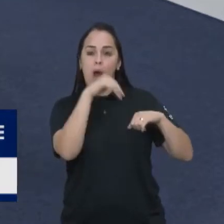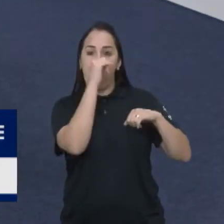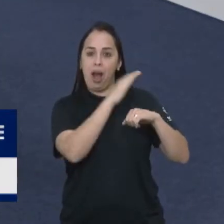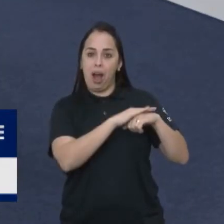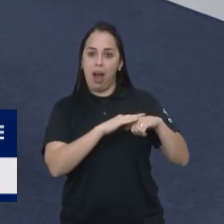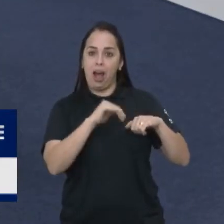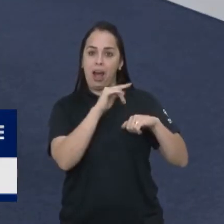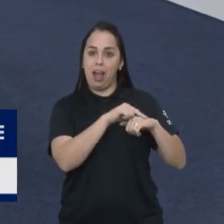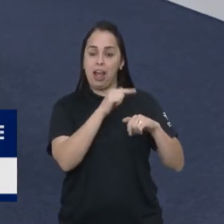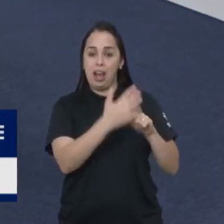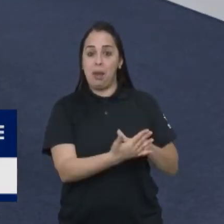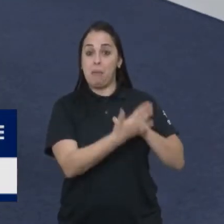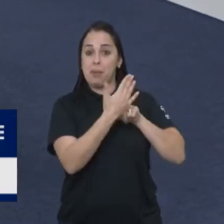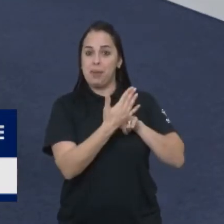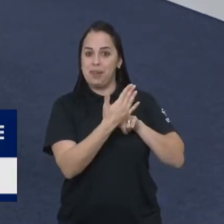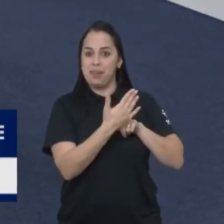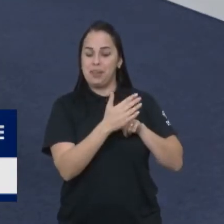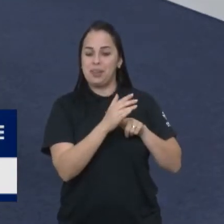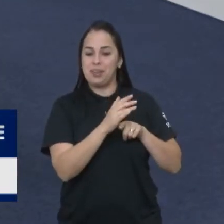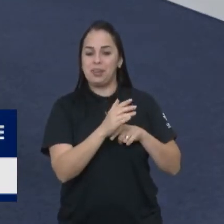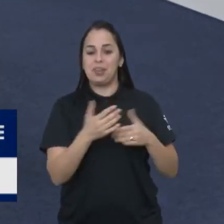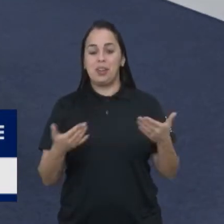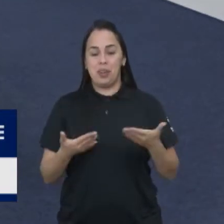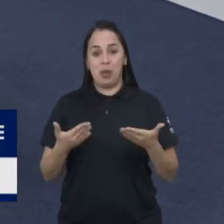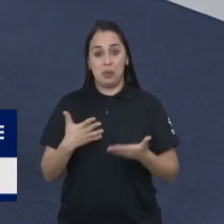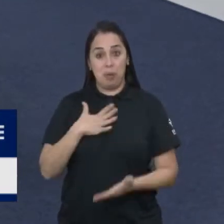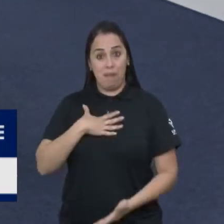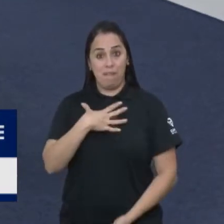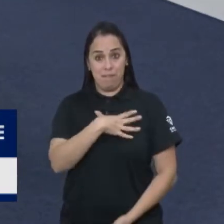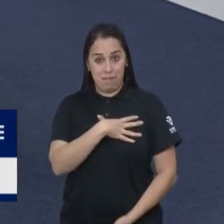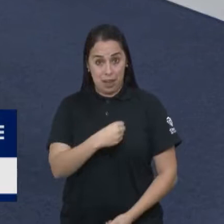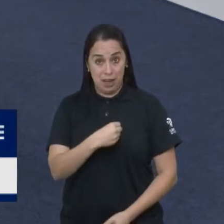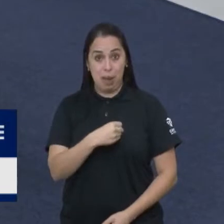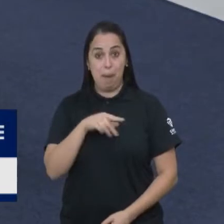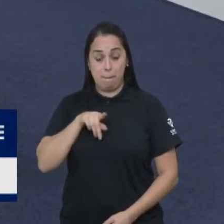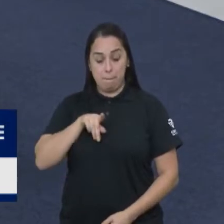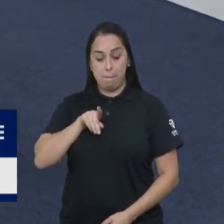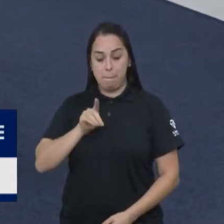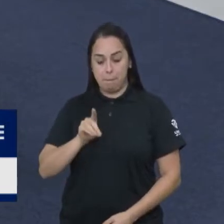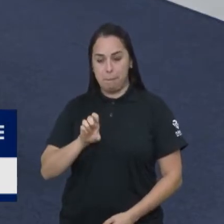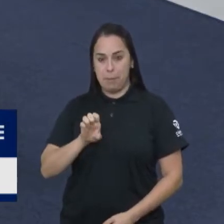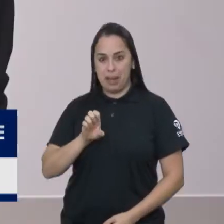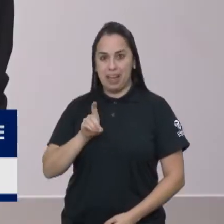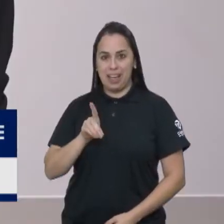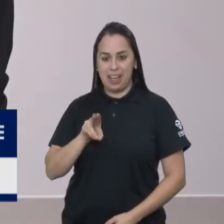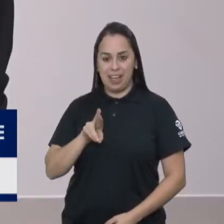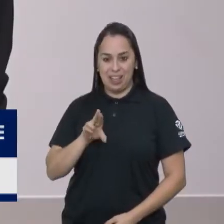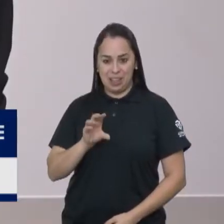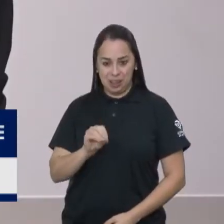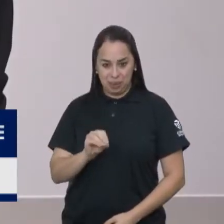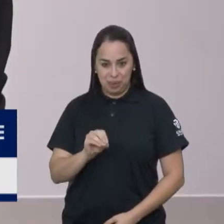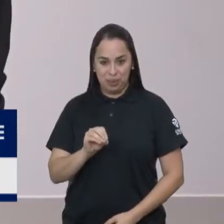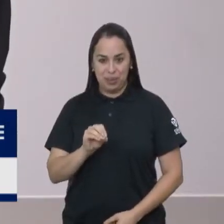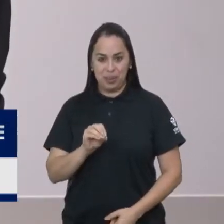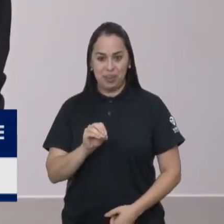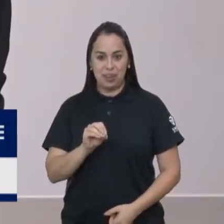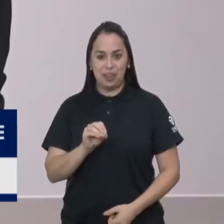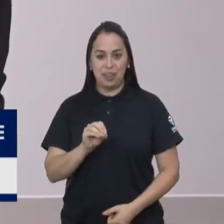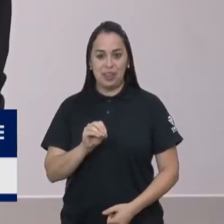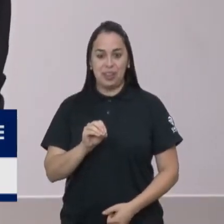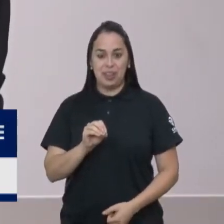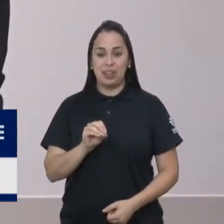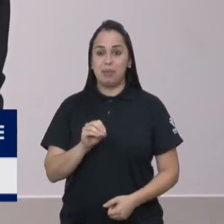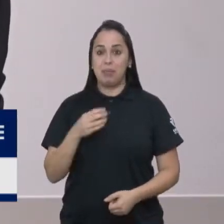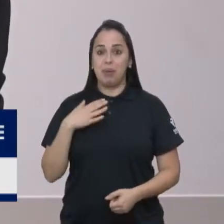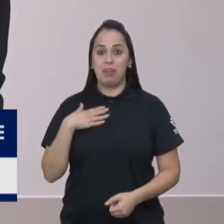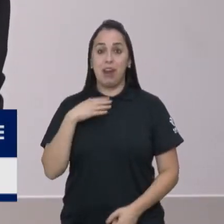ele sempre mostrou para a gente. E hoje o meu filho Pedro Henrique, ele, aí já estou vendo as irmãs, meu filho está no